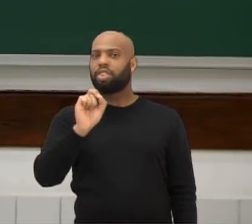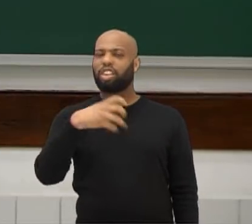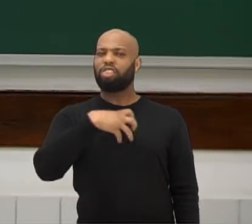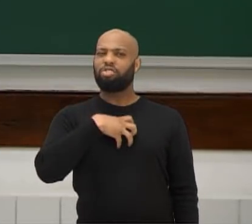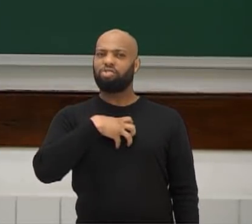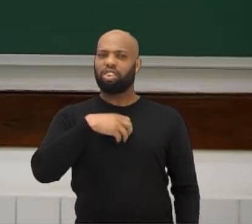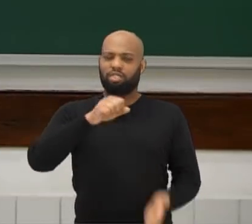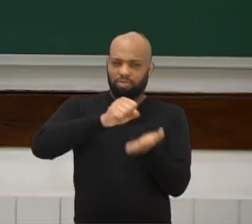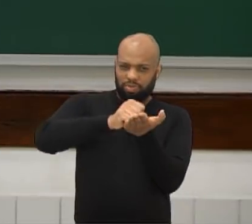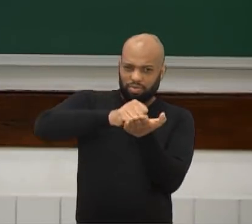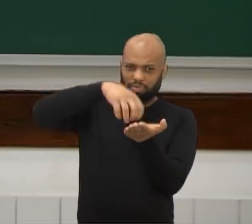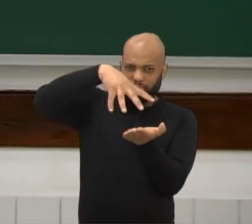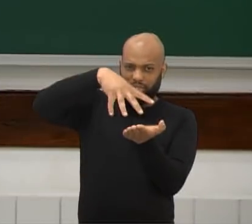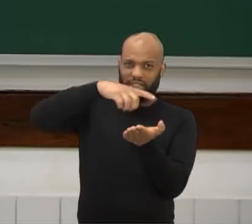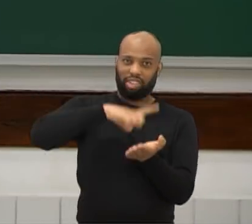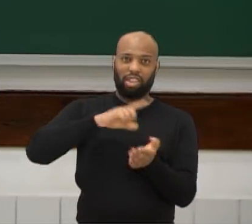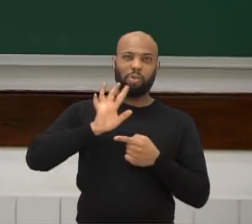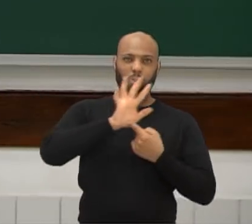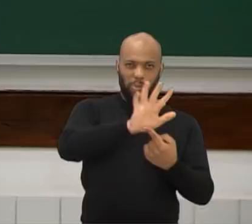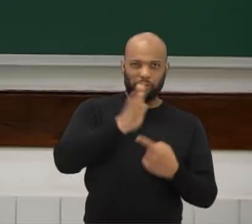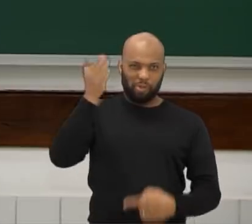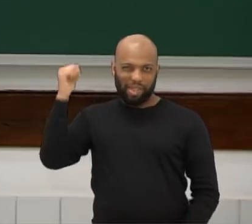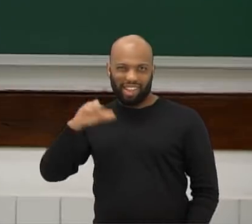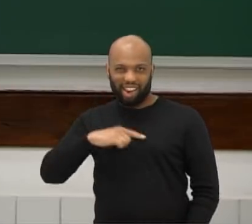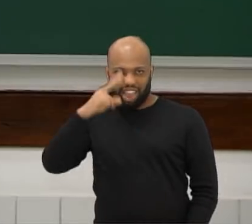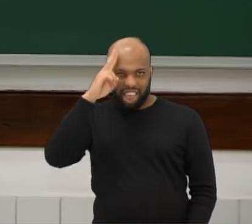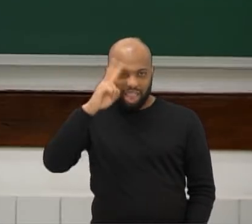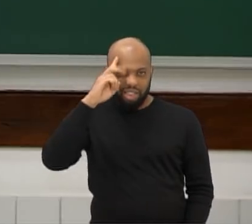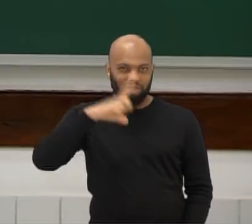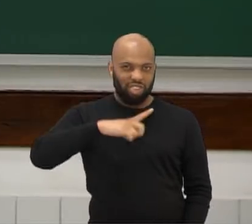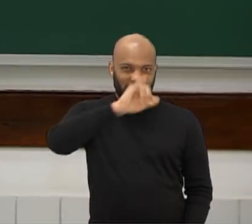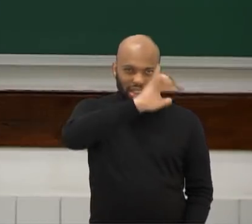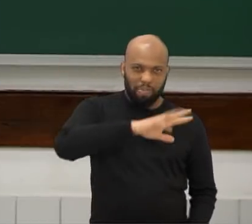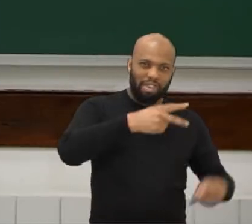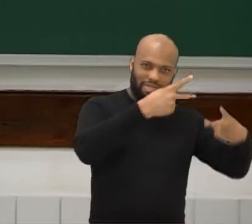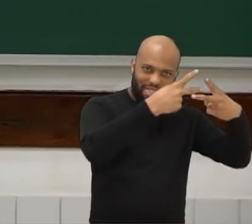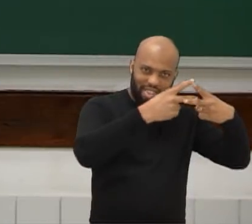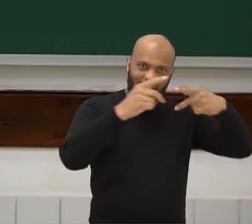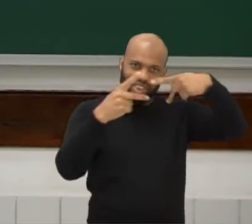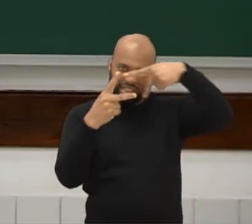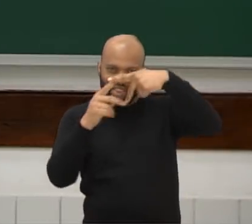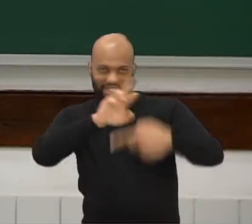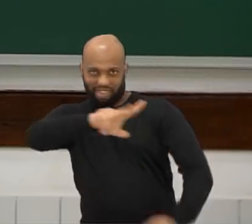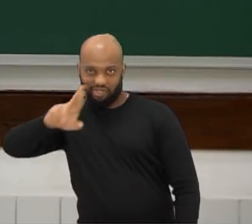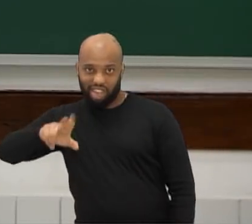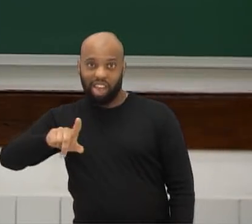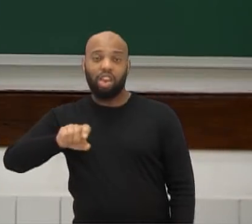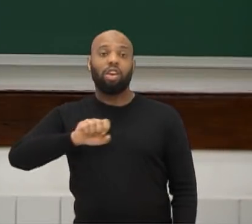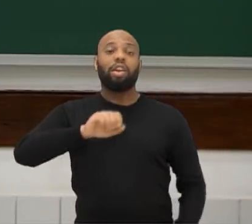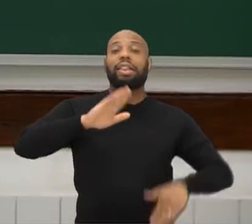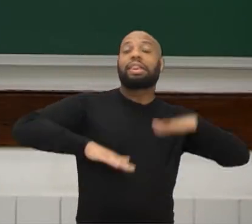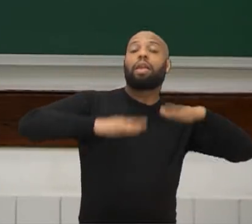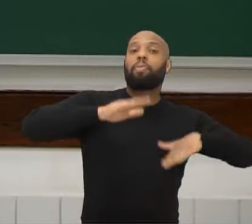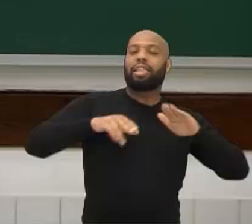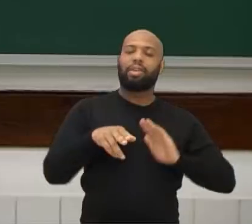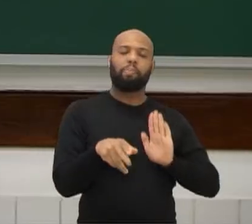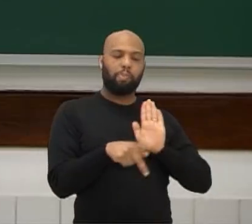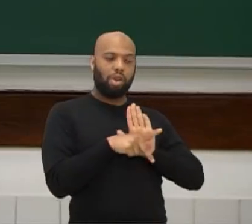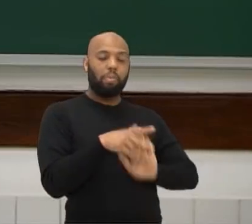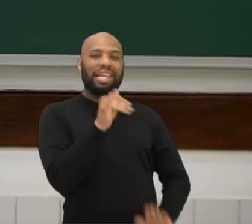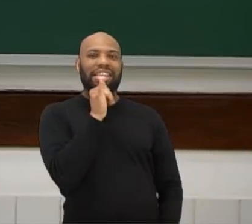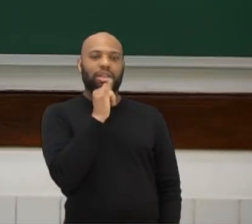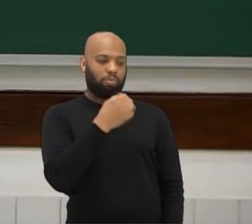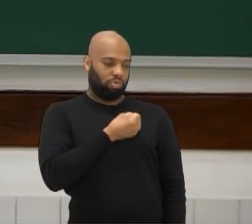As figuras que foram exibidas agora há pouco, a quantidade de lados que aparece nessa